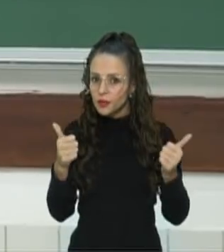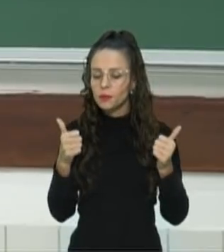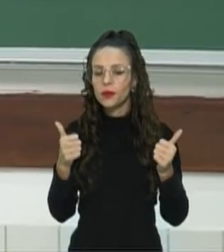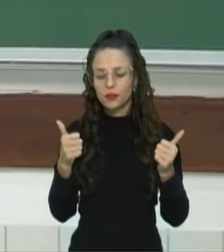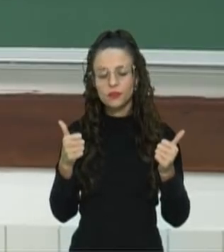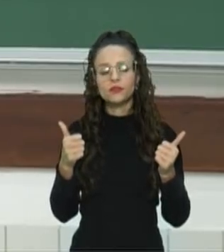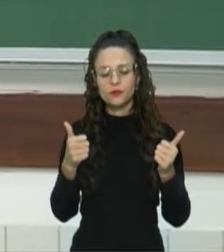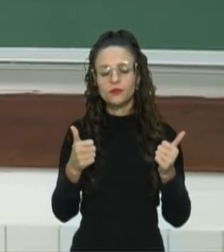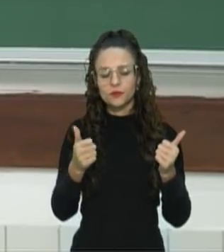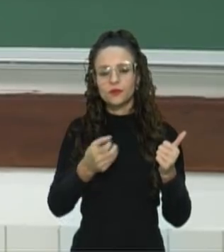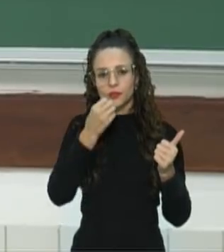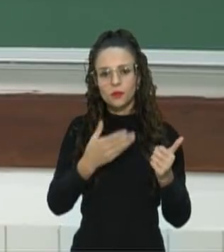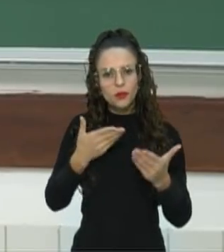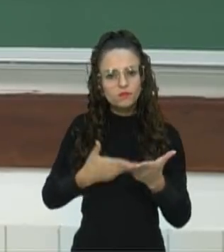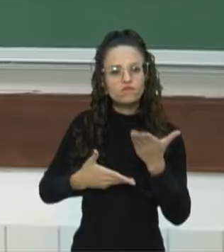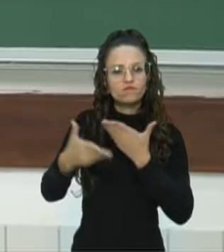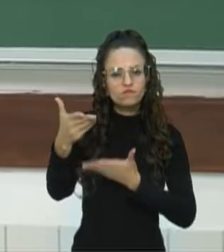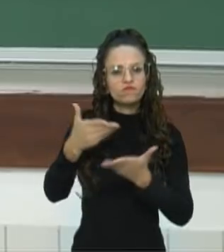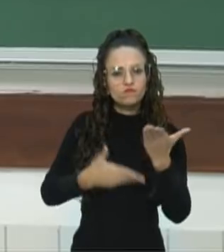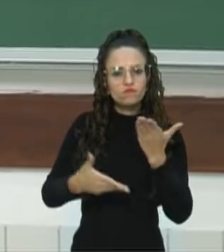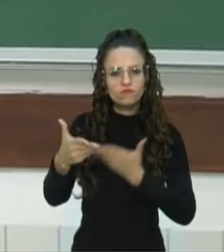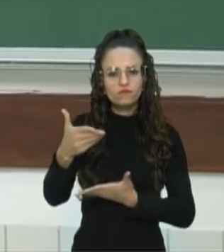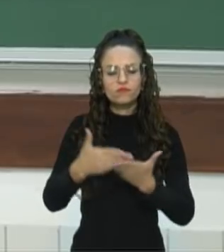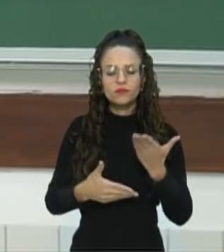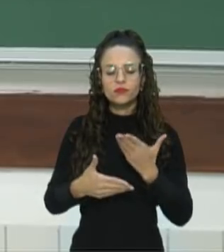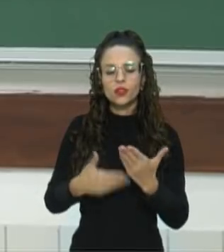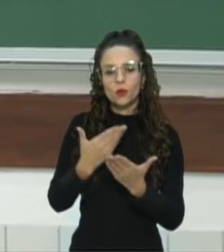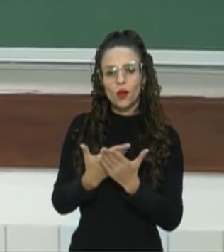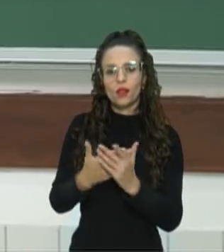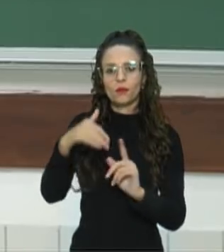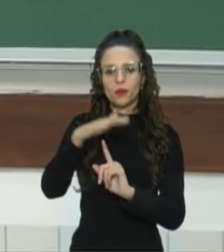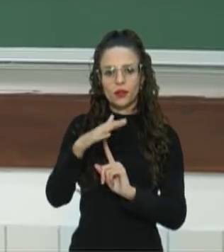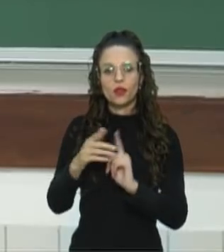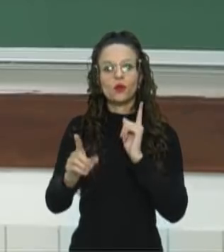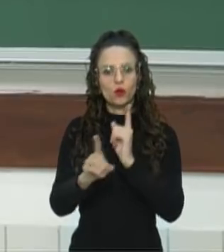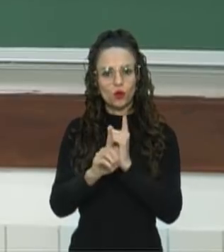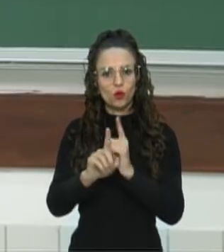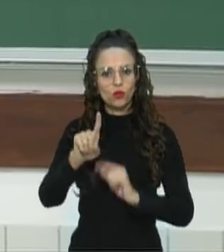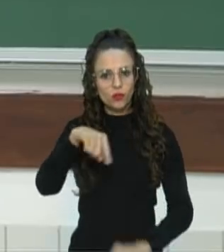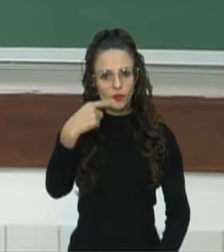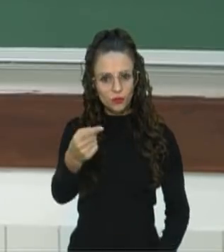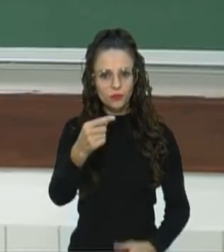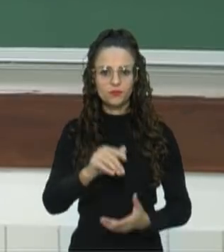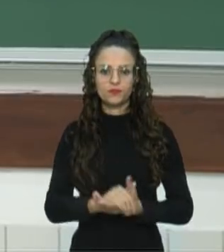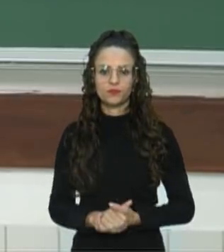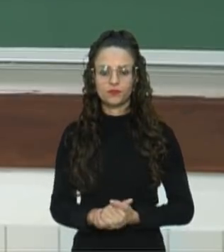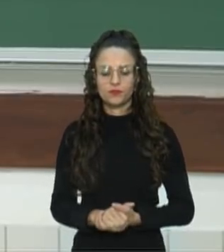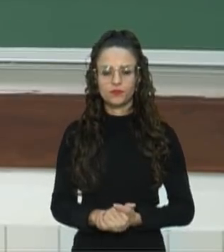vocês bem falam, interajam bastante lá no aplicativo Aula Paraná, nos encontramos. Datê Baiô!